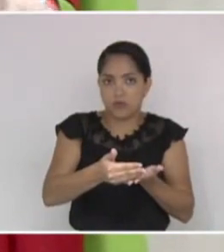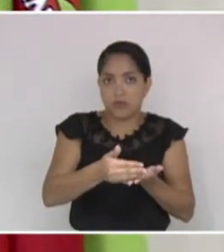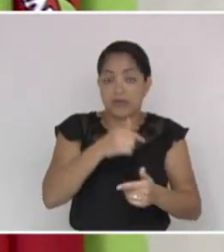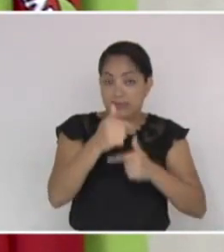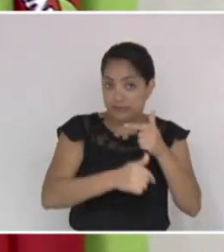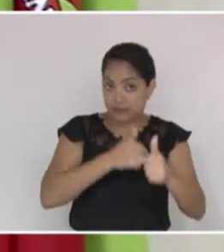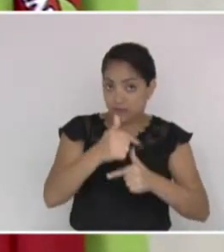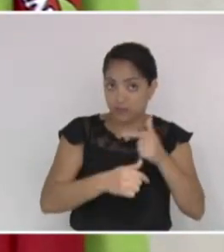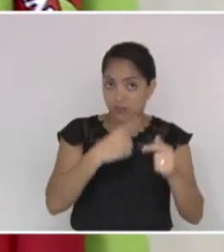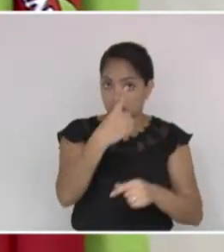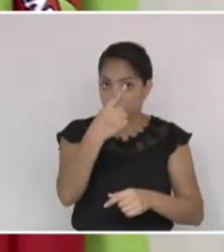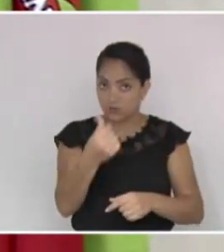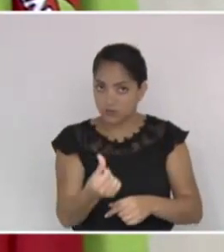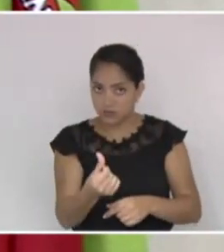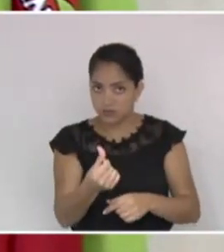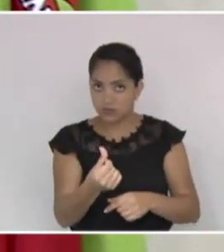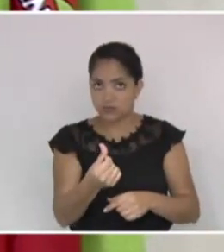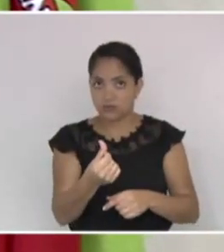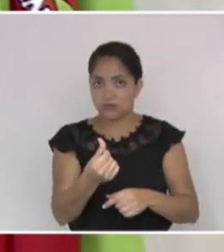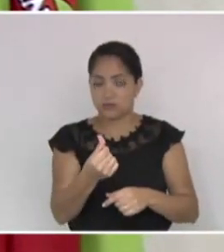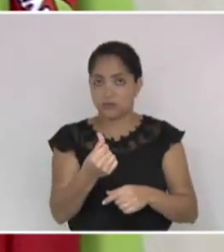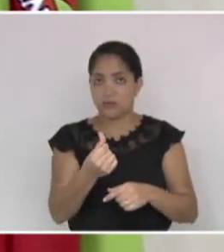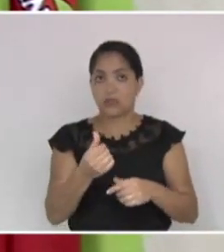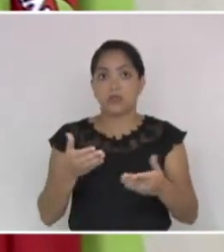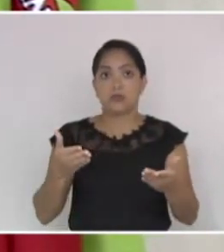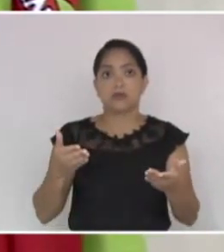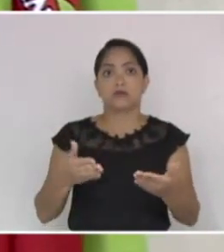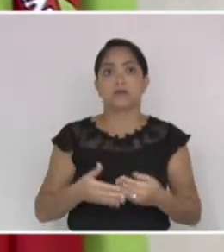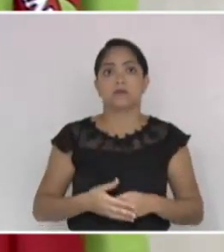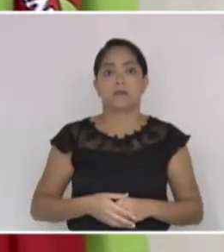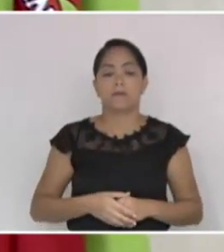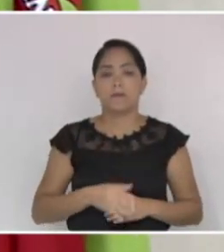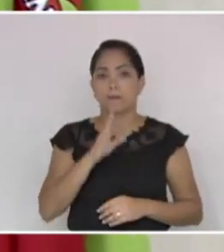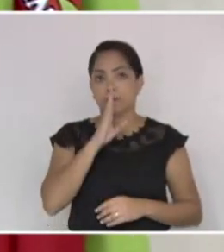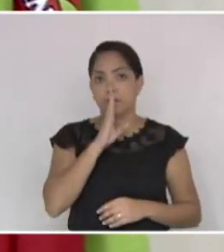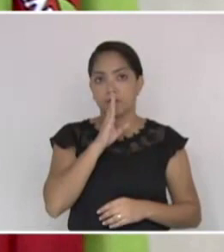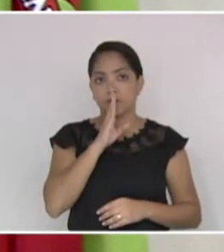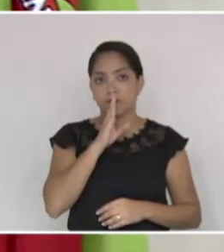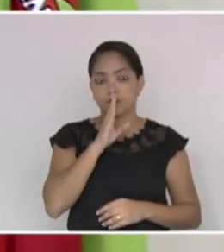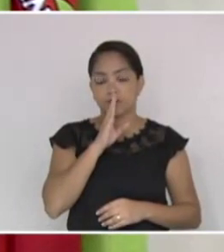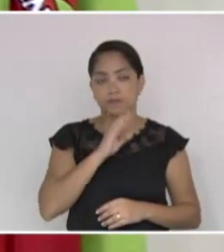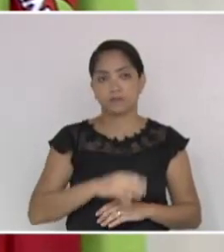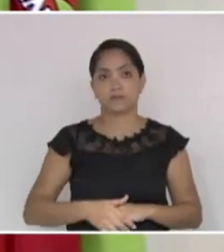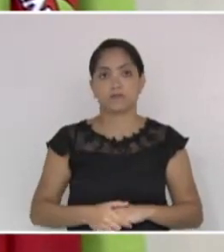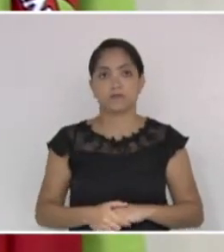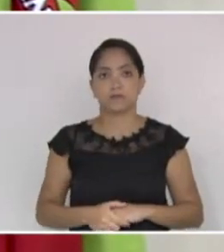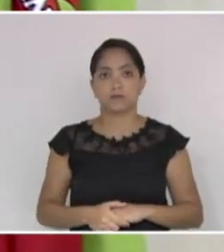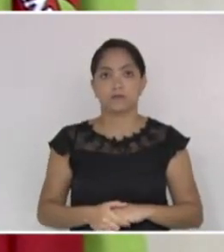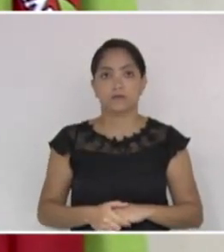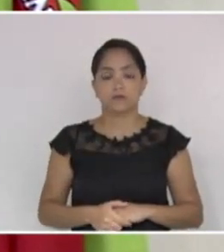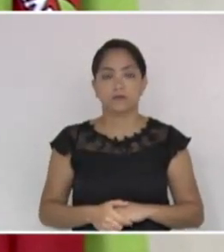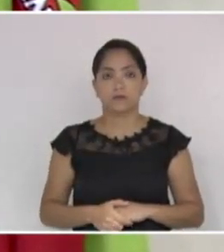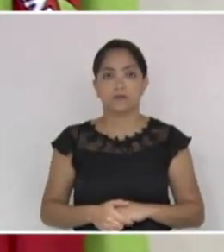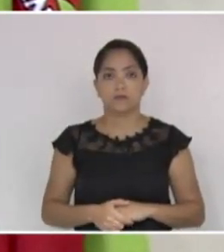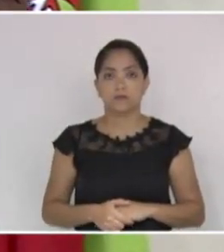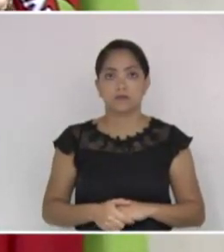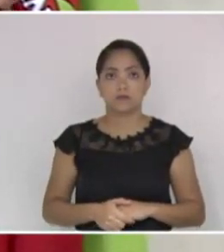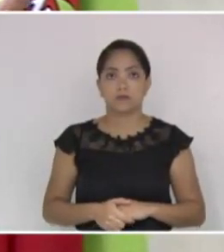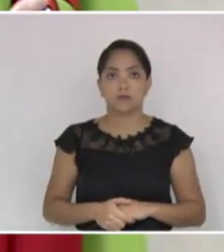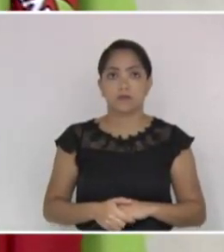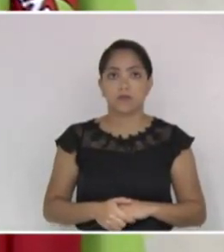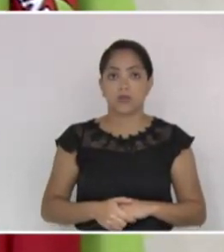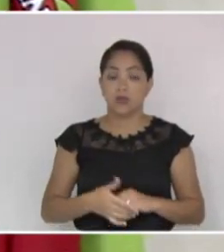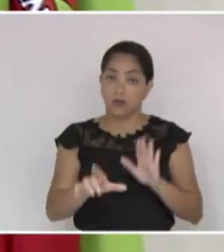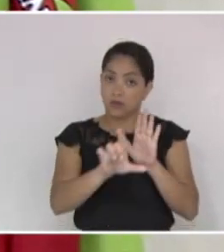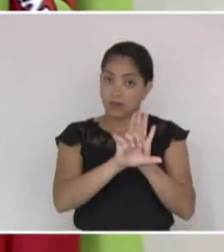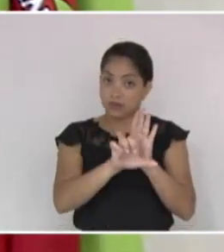completou 50 anos até a vigência... Mais um minuto, deputada, para terminar a sua fala. A vigência dessa lei, que